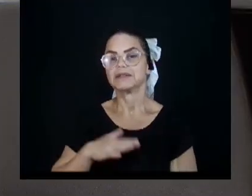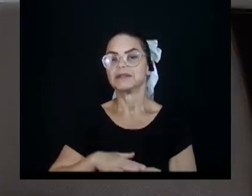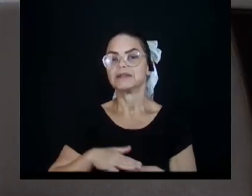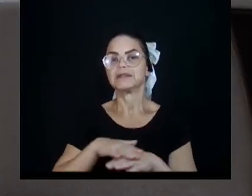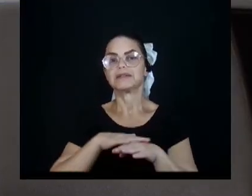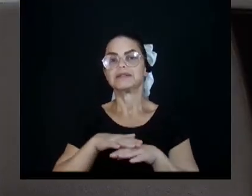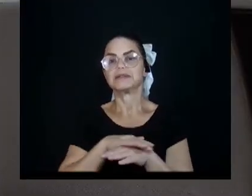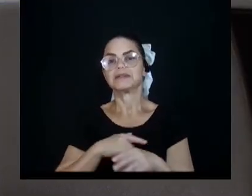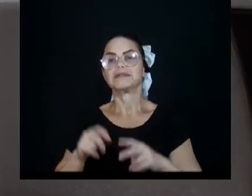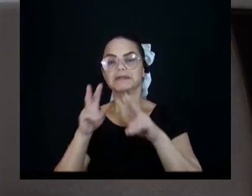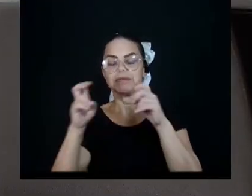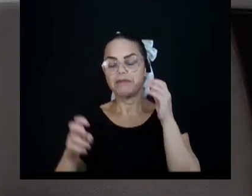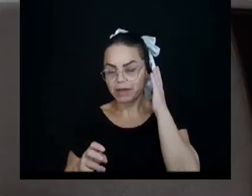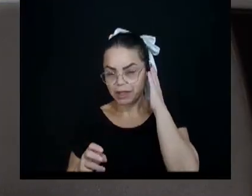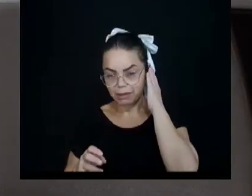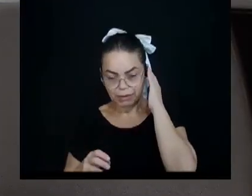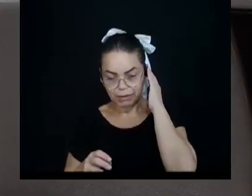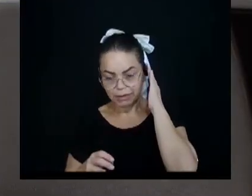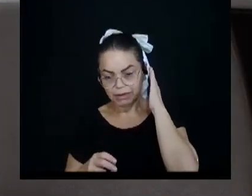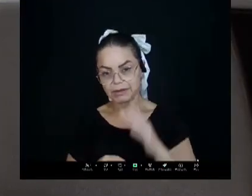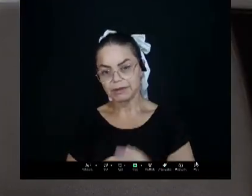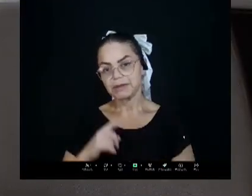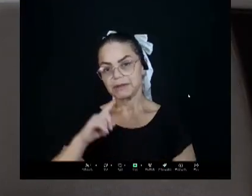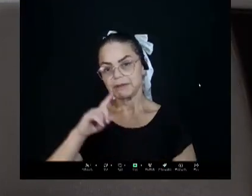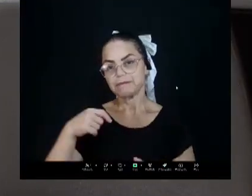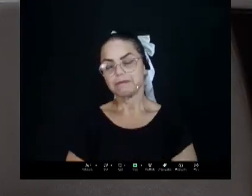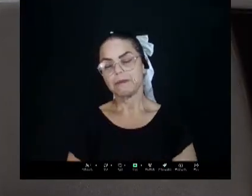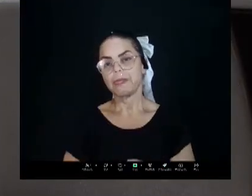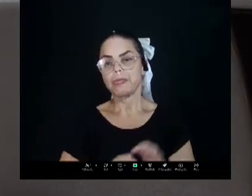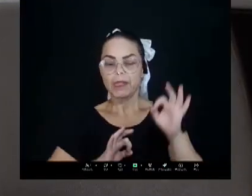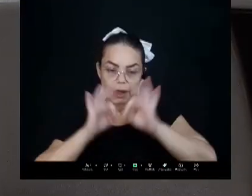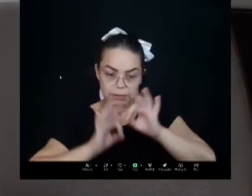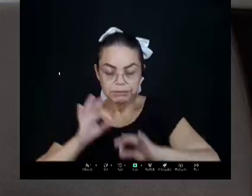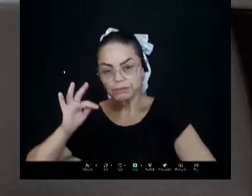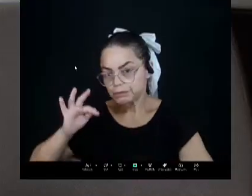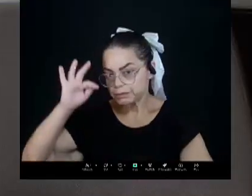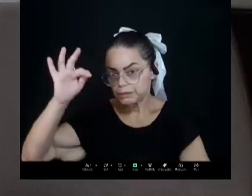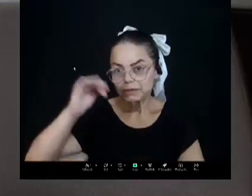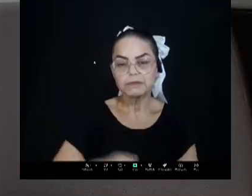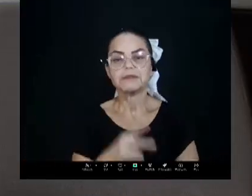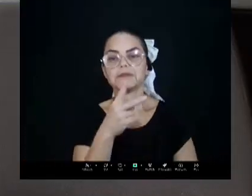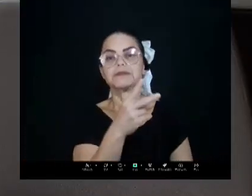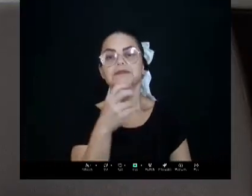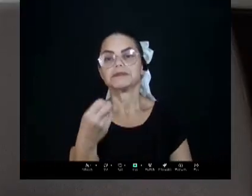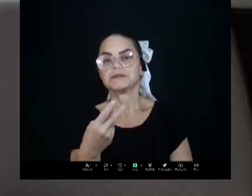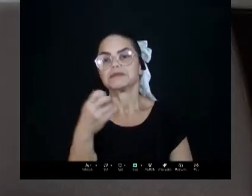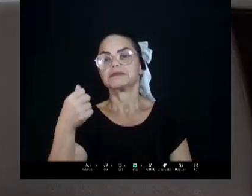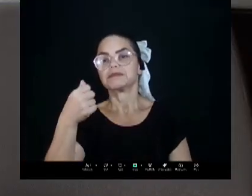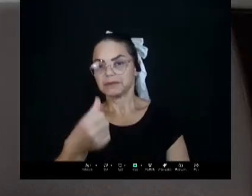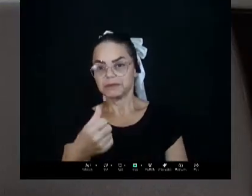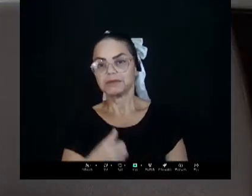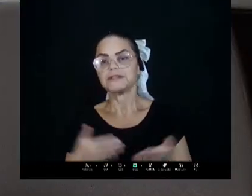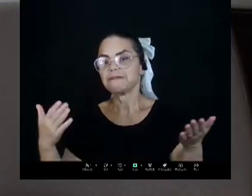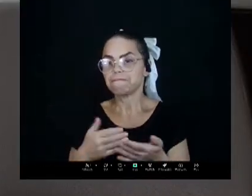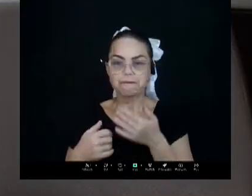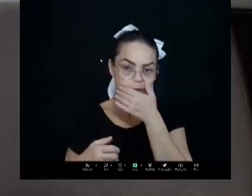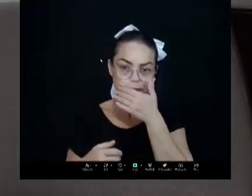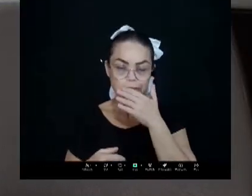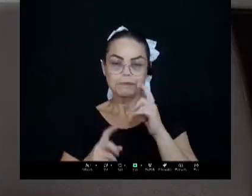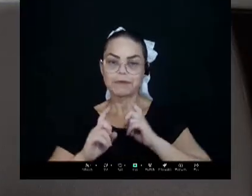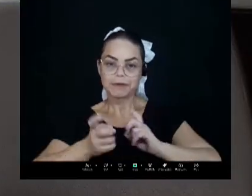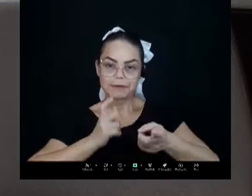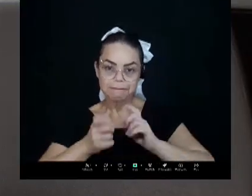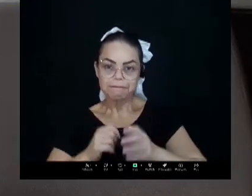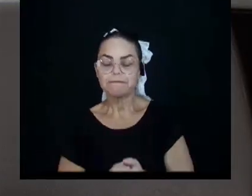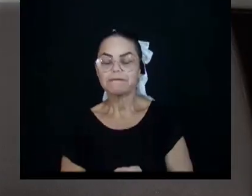dos próximos planos, né, projetos para 2026, agora, né, que as reuniões estão acontecendo,